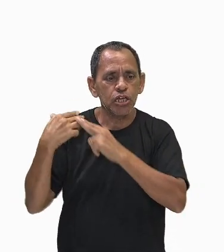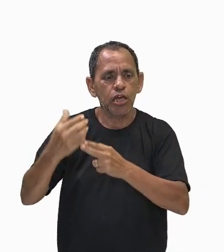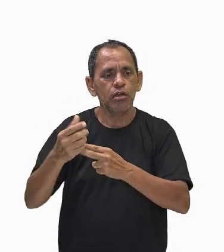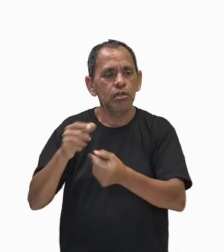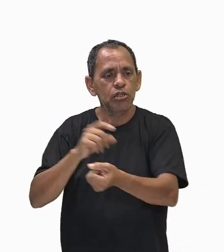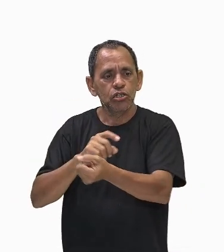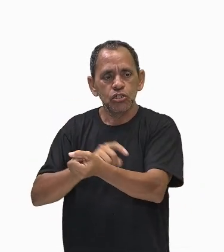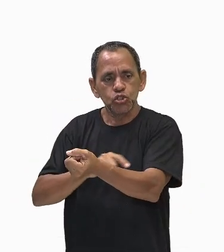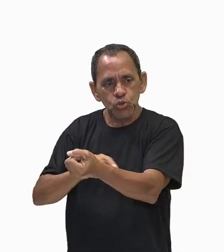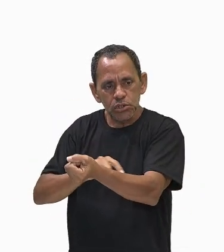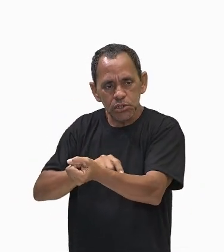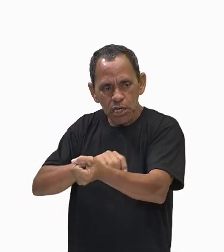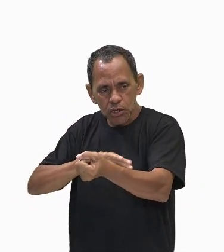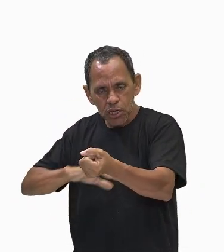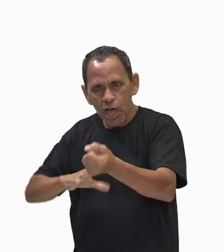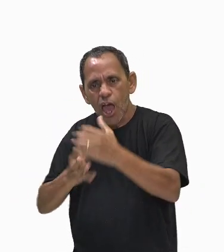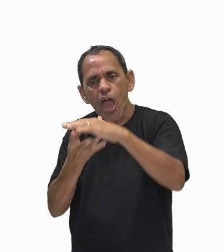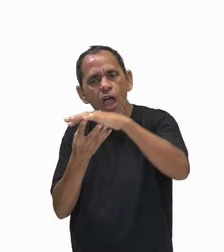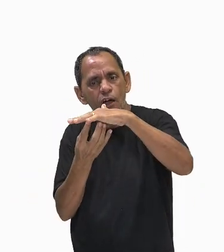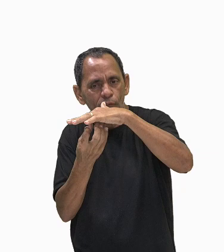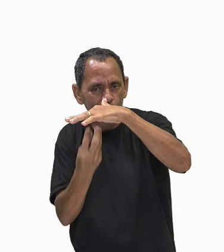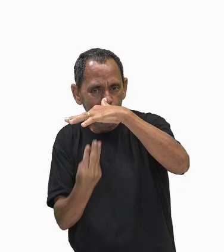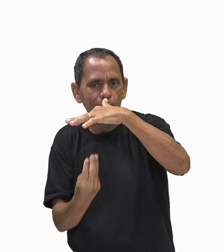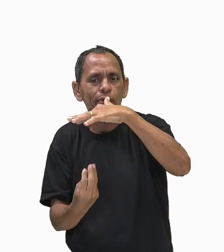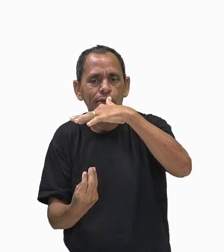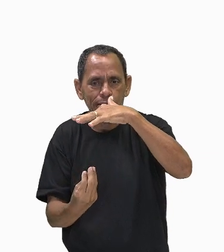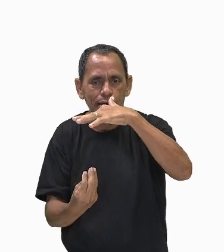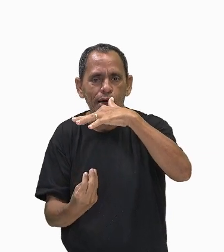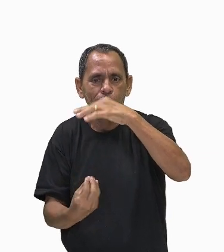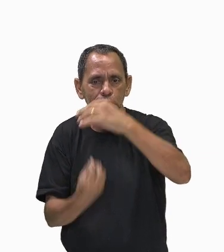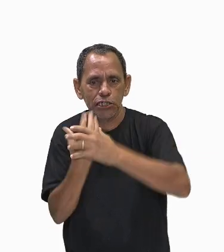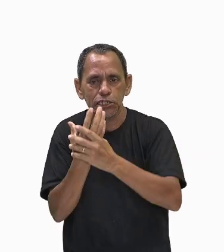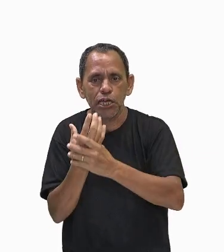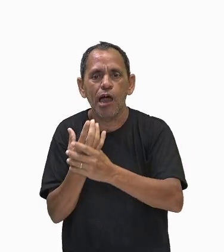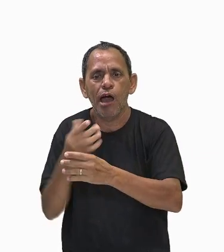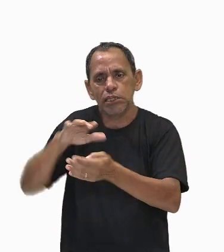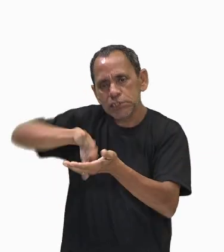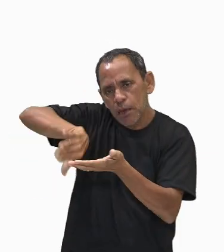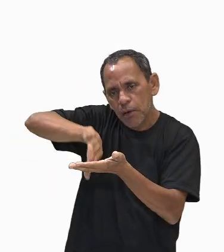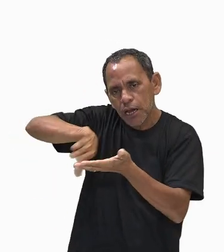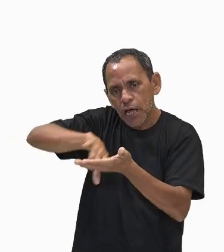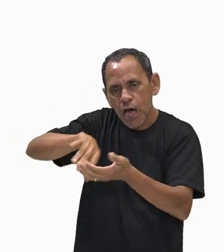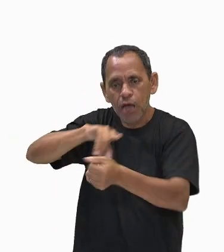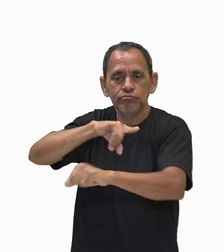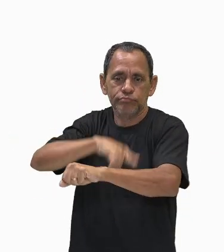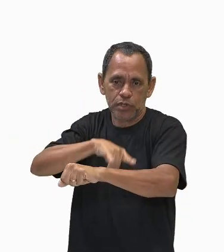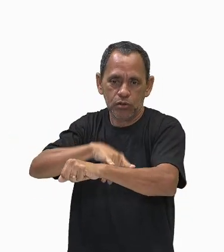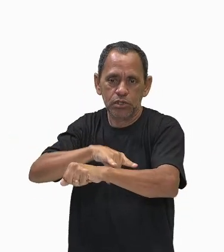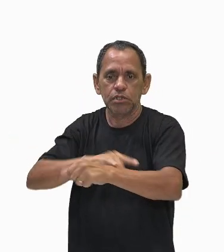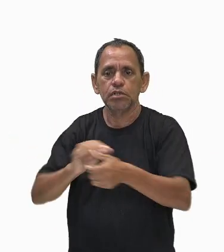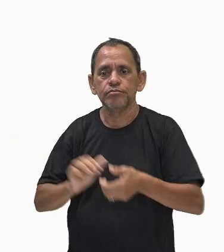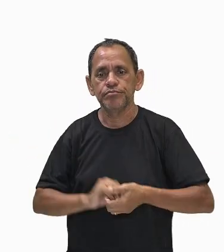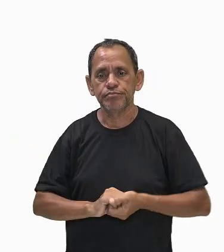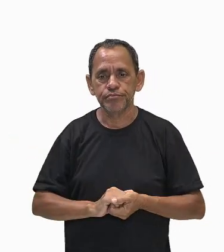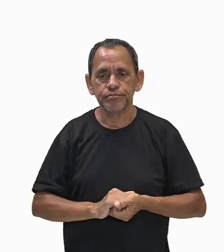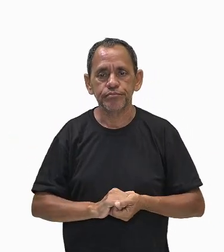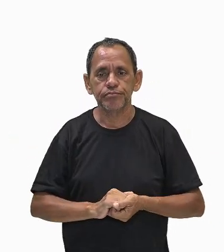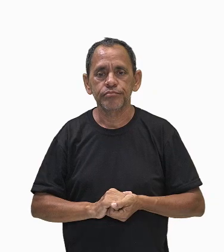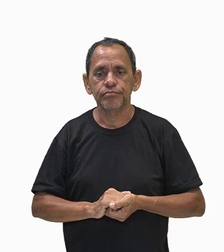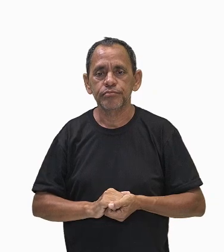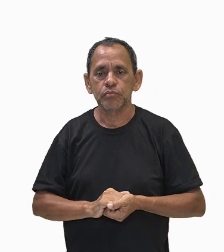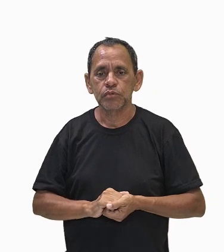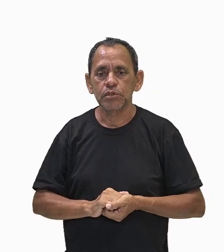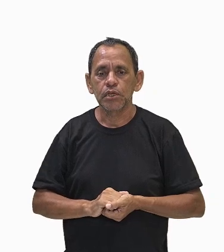produtos residuais e formar a urina. Então, o que eu quero que vocês se atentem